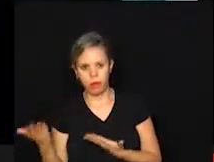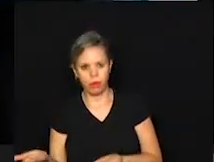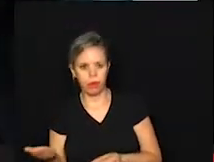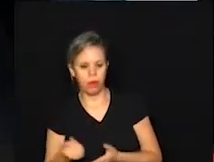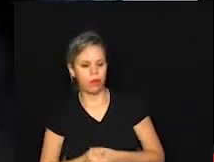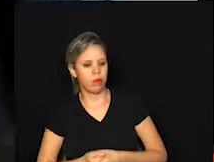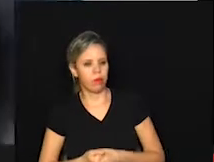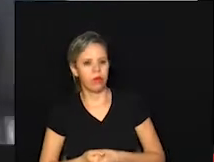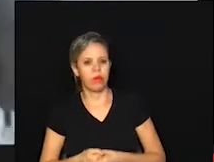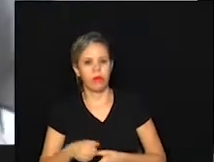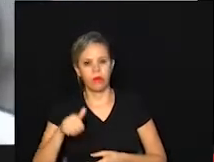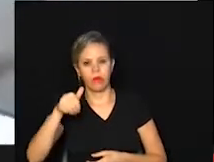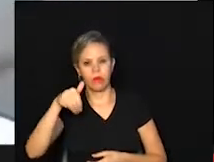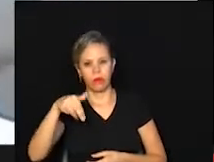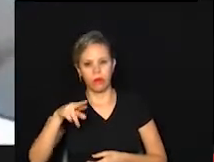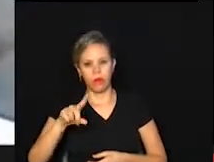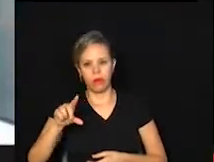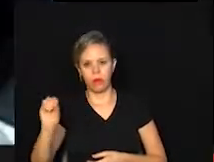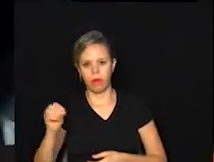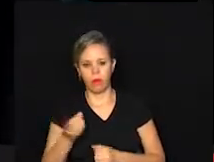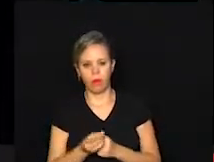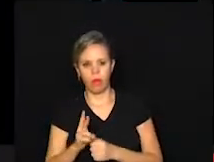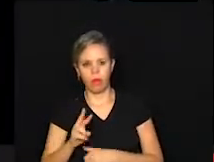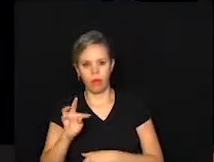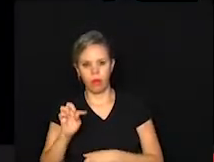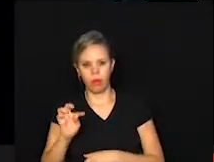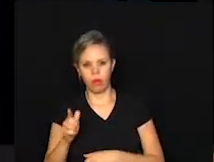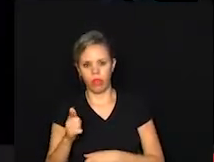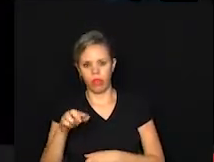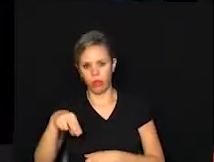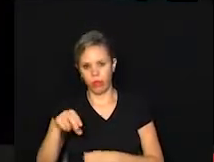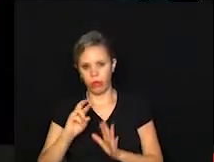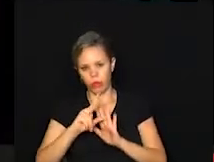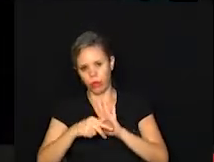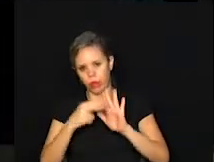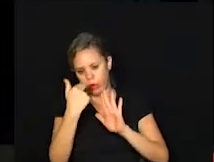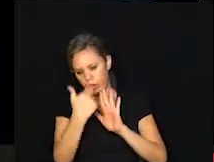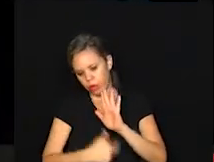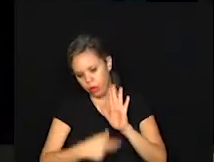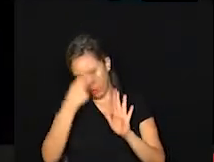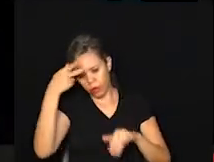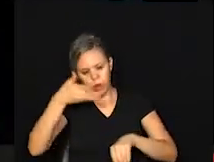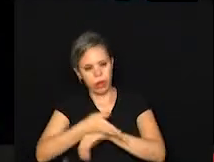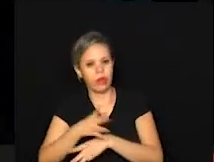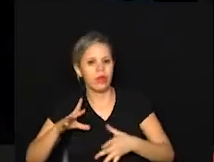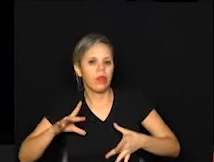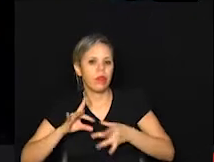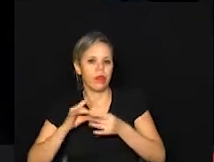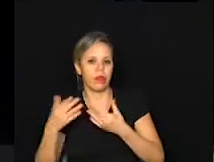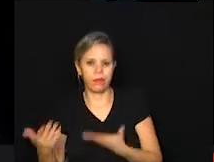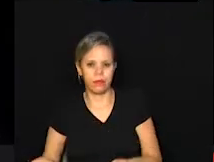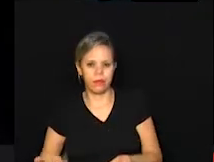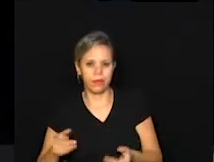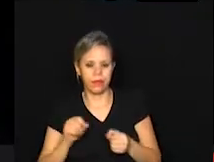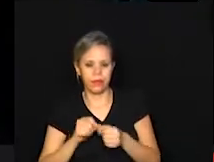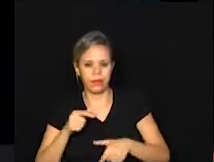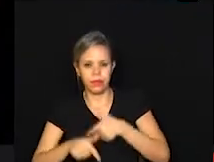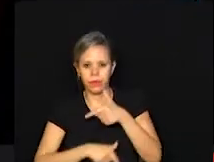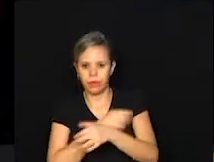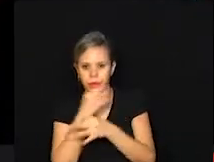Marcelo Rezende, o Dr. Tagino, enfim, todos os parceiros e parceiras aqui que fazem um